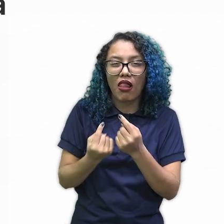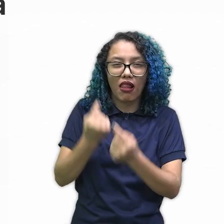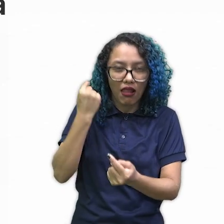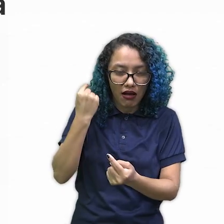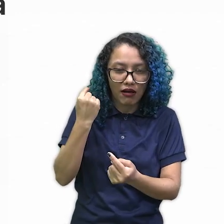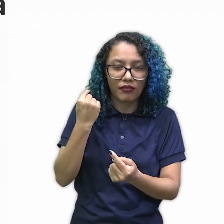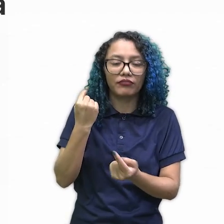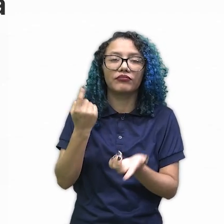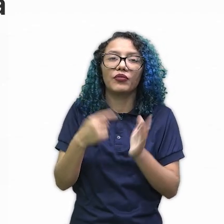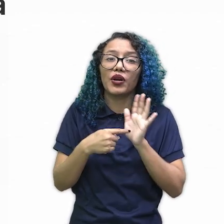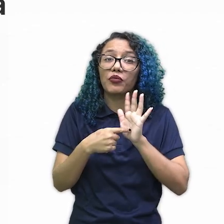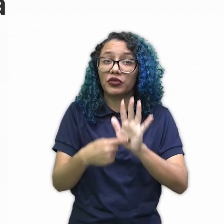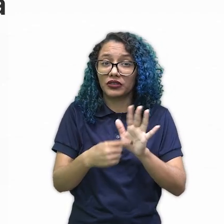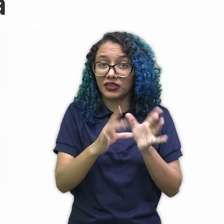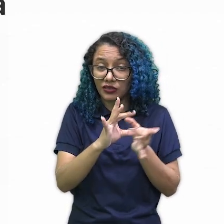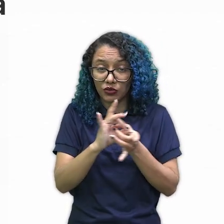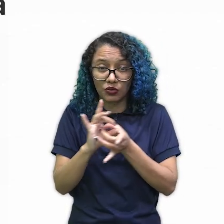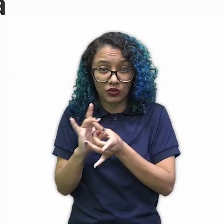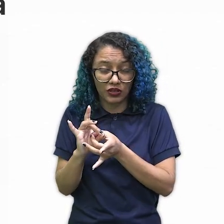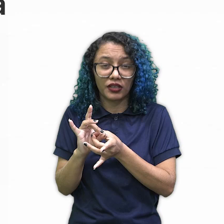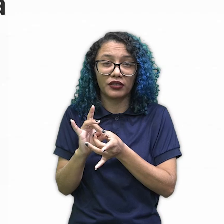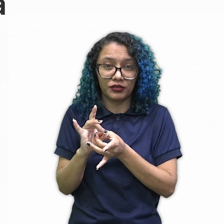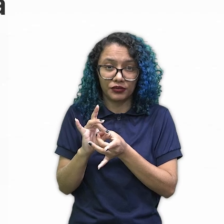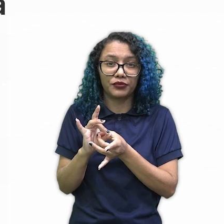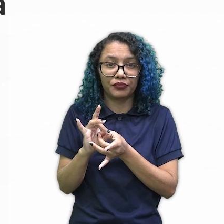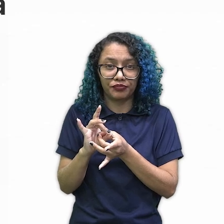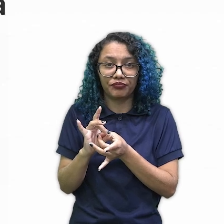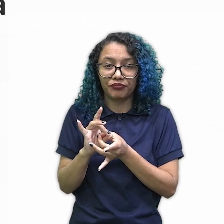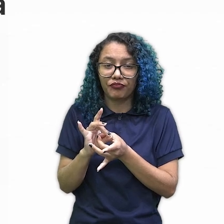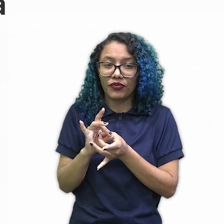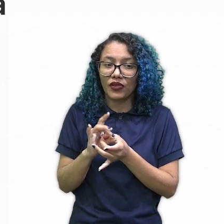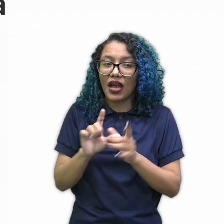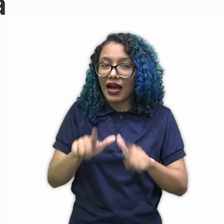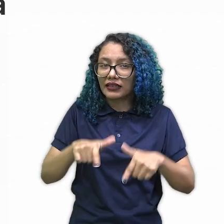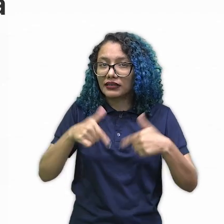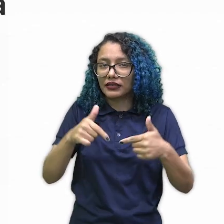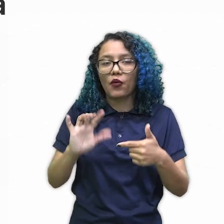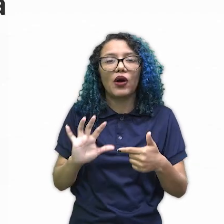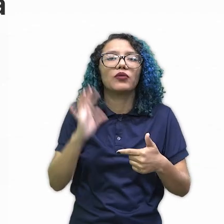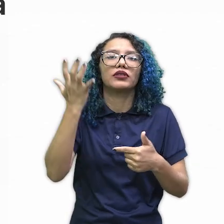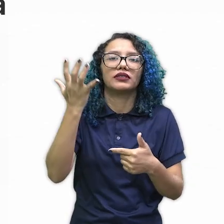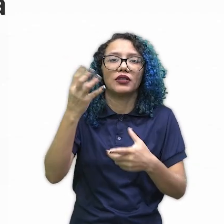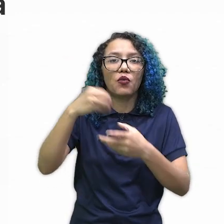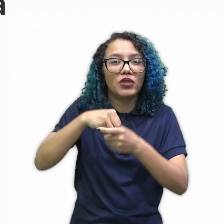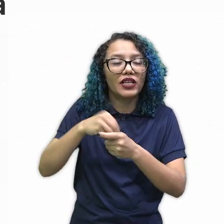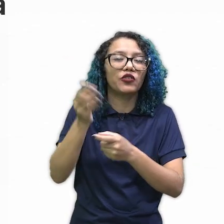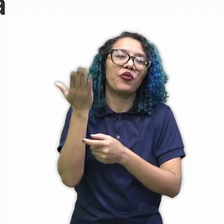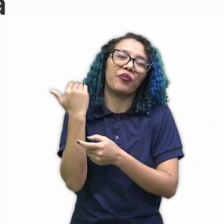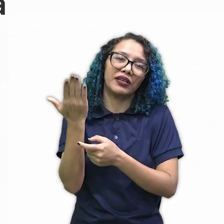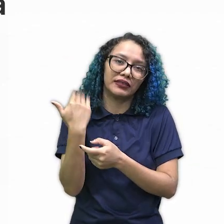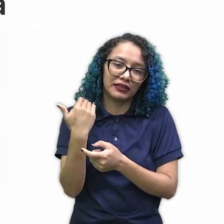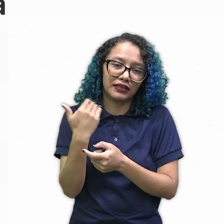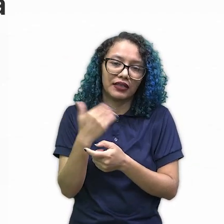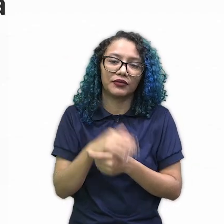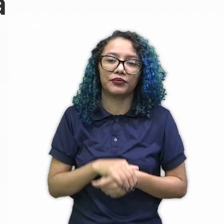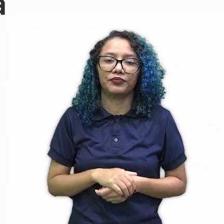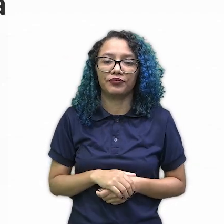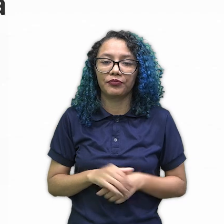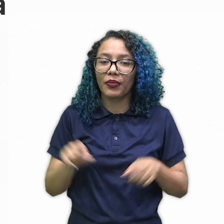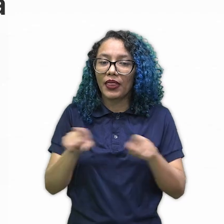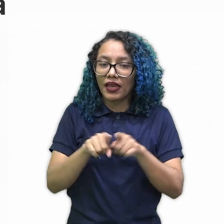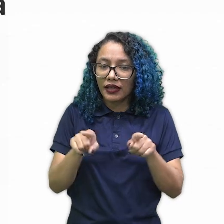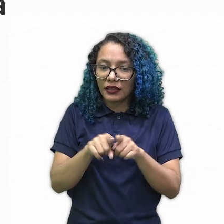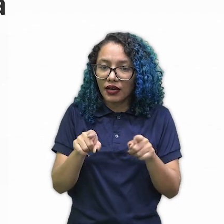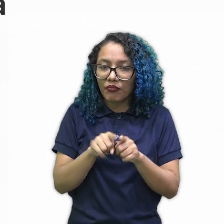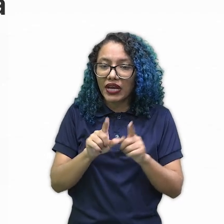em um determinado momento do passado. Também é usado para descrever ações em andamento simultâneo.